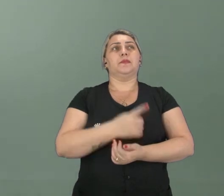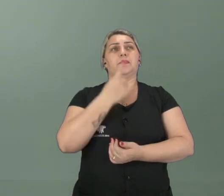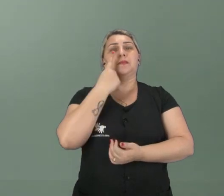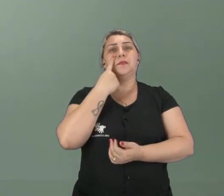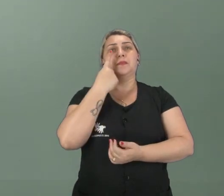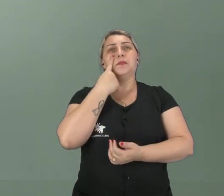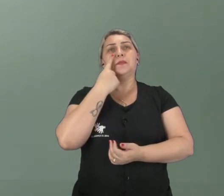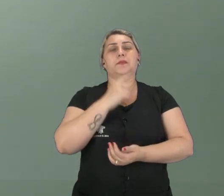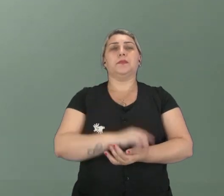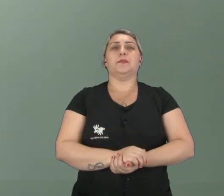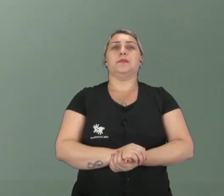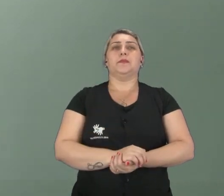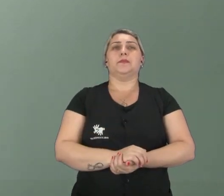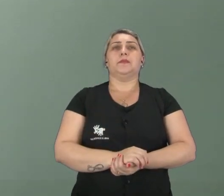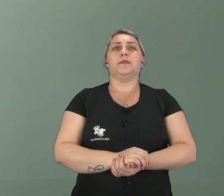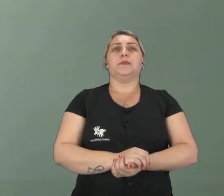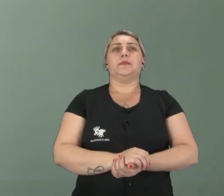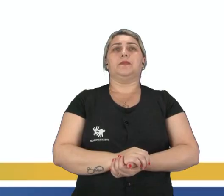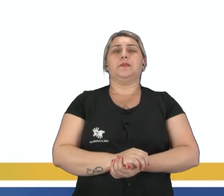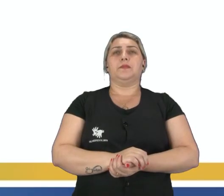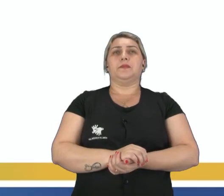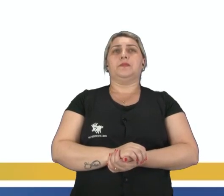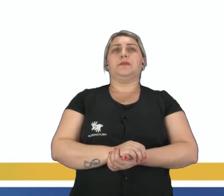Olha só.